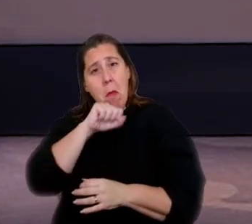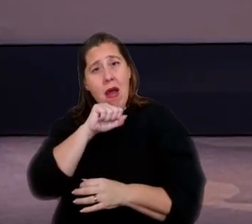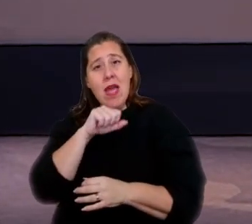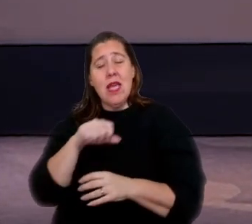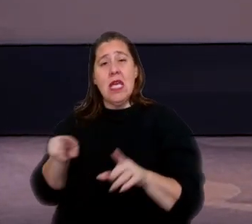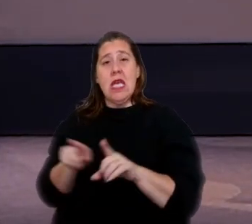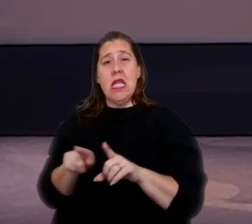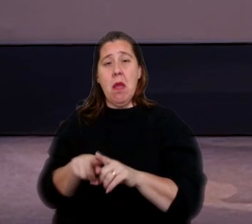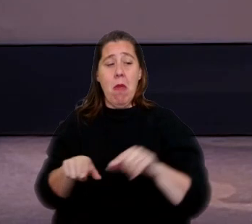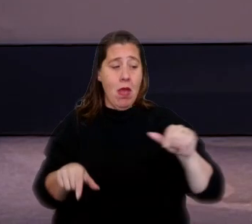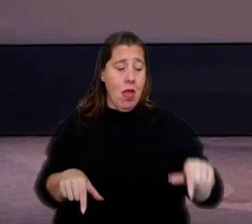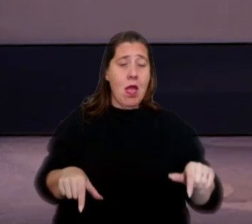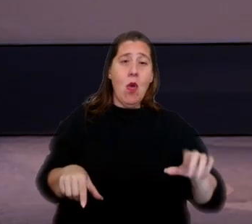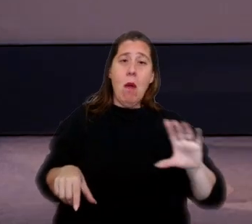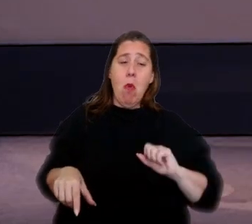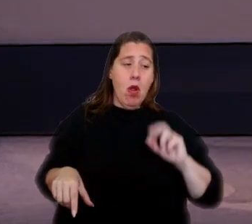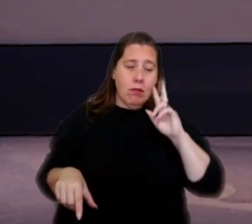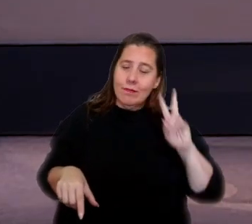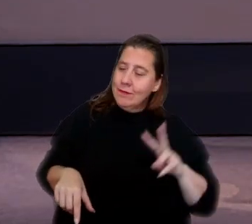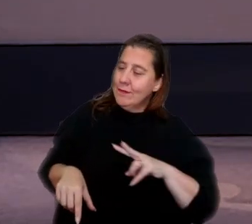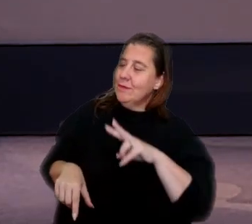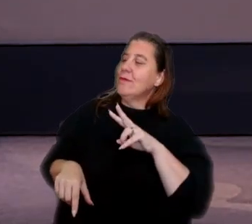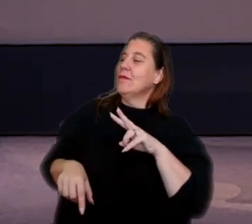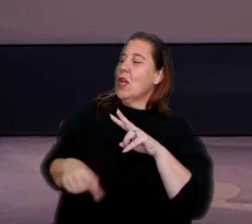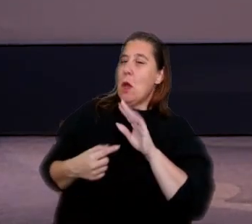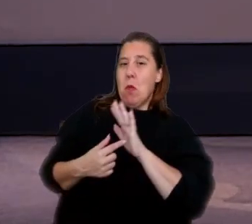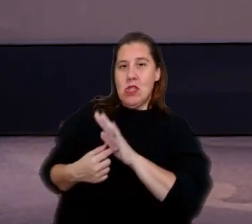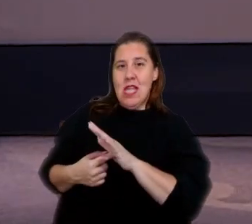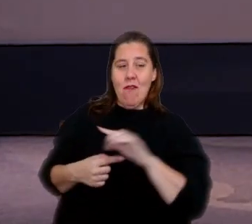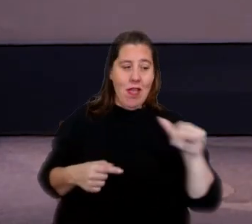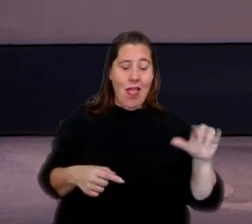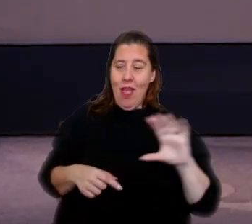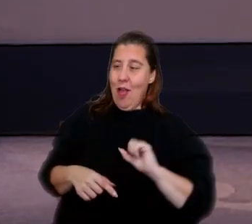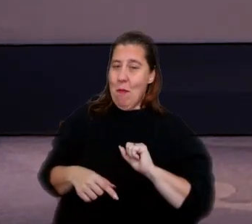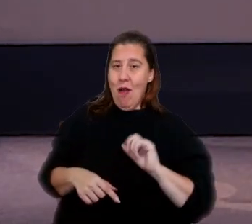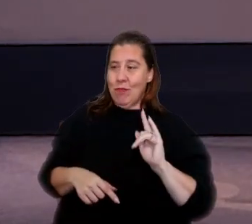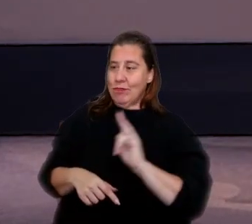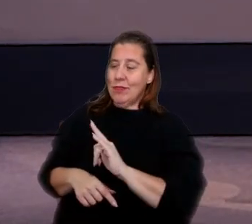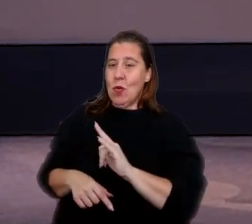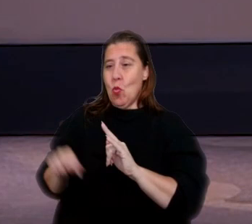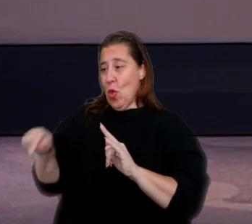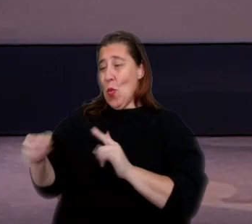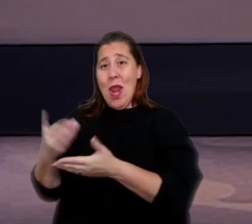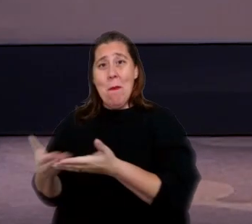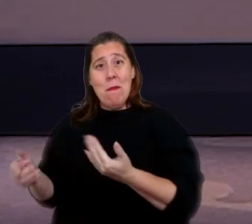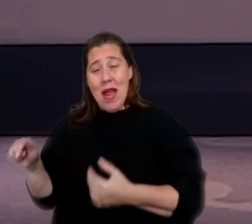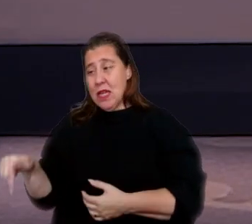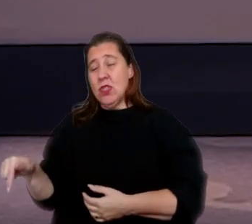né? Que o olhar do Léo preenchia o Remy com o significado de quem ele é, quando ele perde